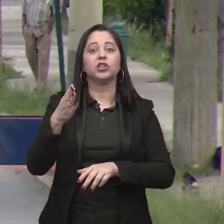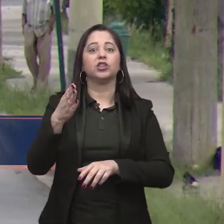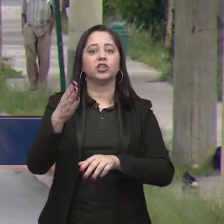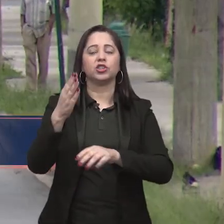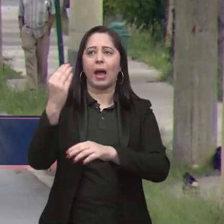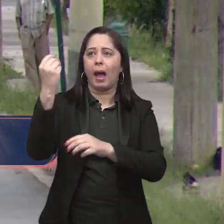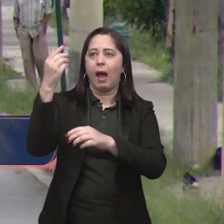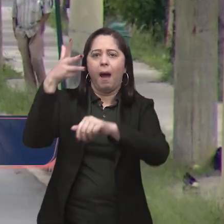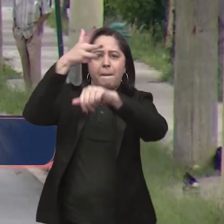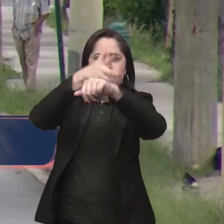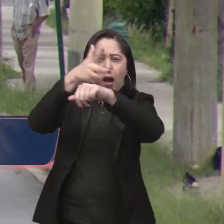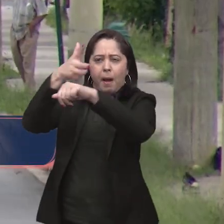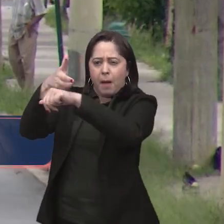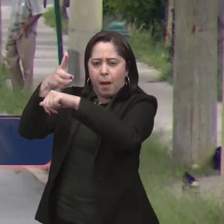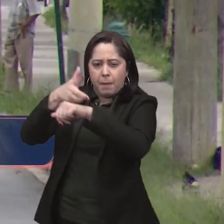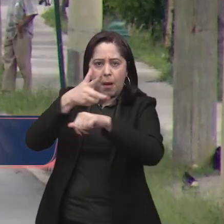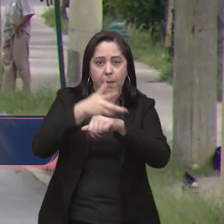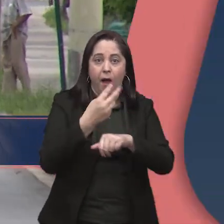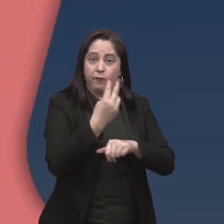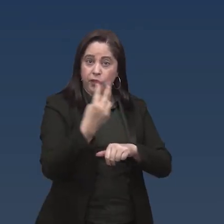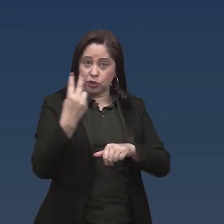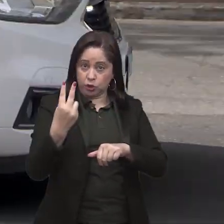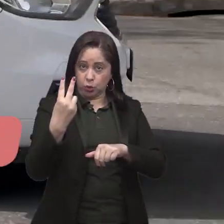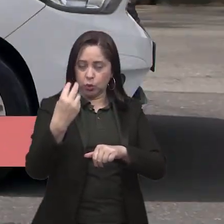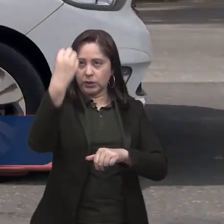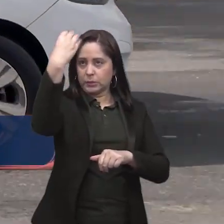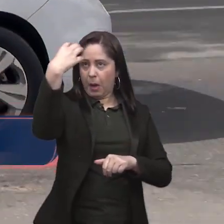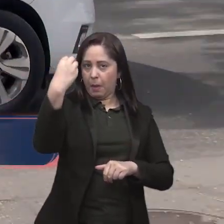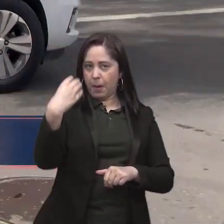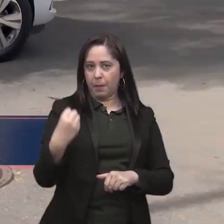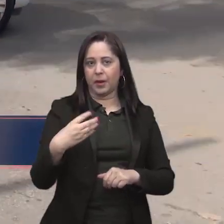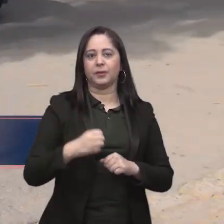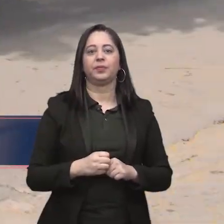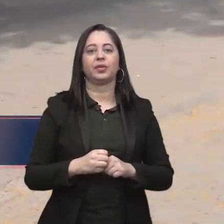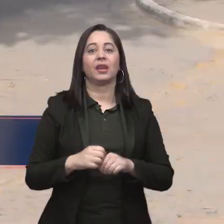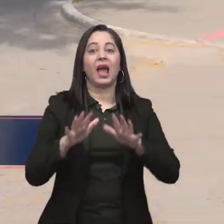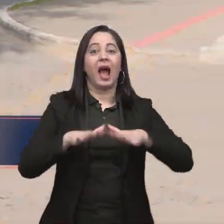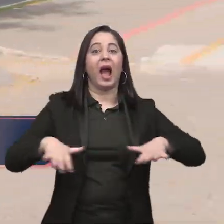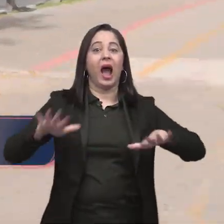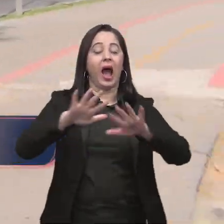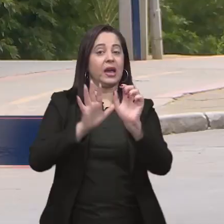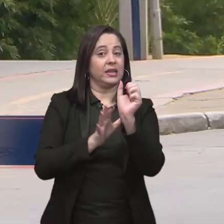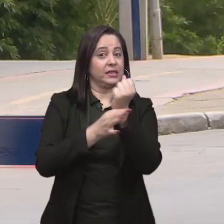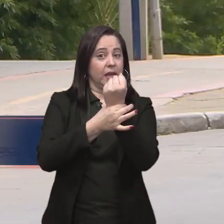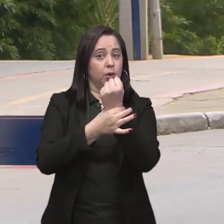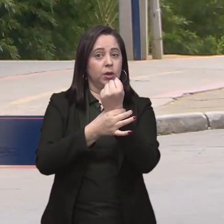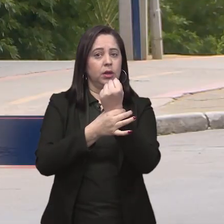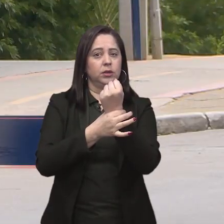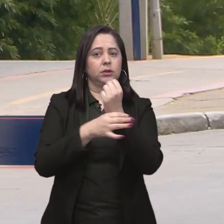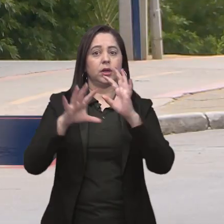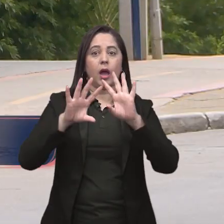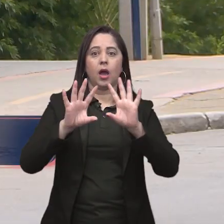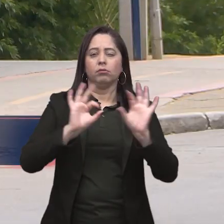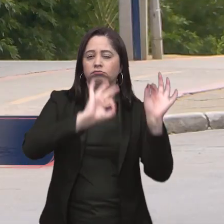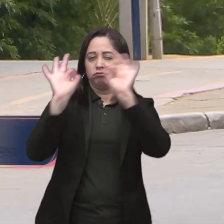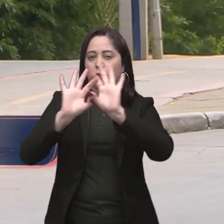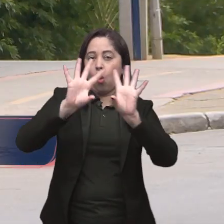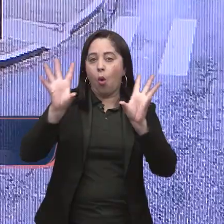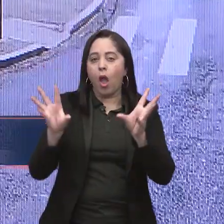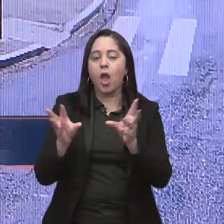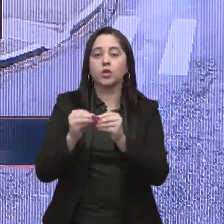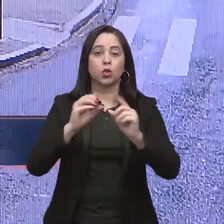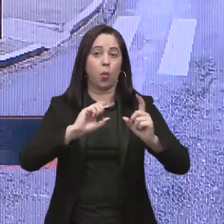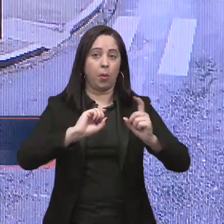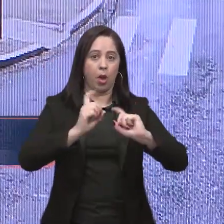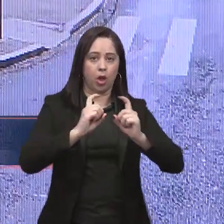câmeras inteligentes nos semáforos da linha verde. Segurança Pública. Veja um balanço do que foi apresentado na segunda